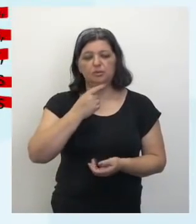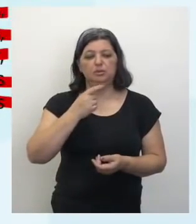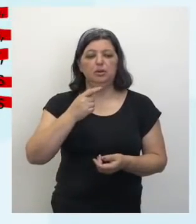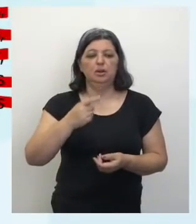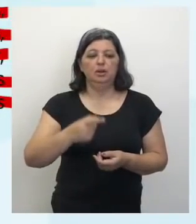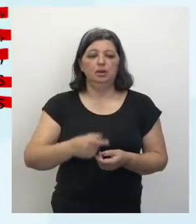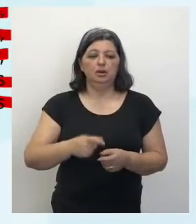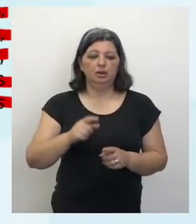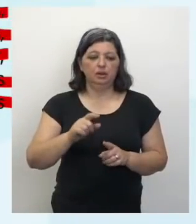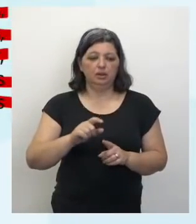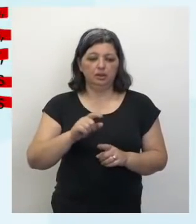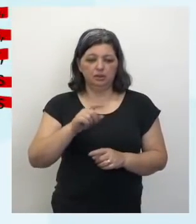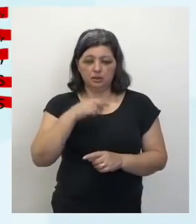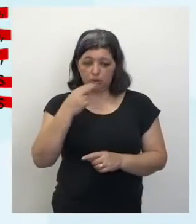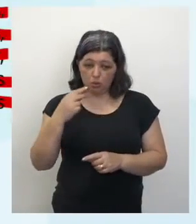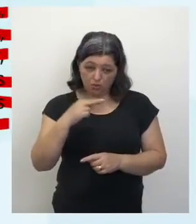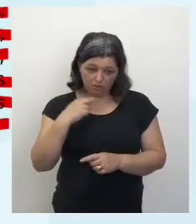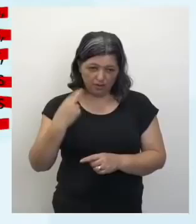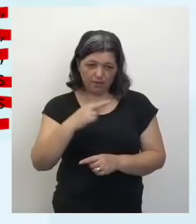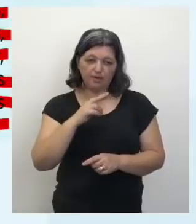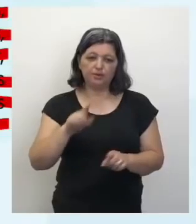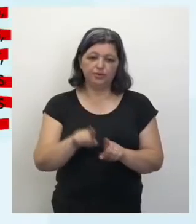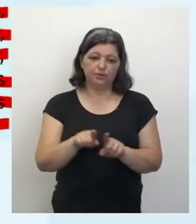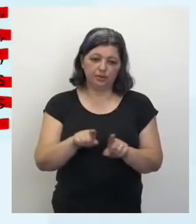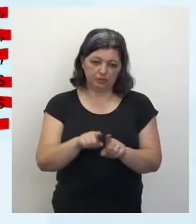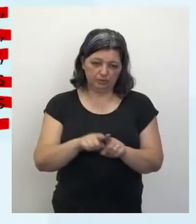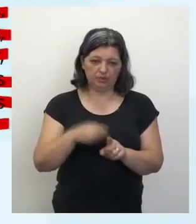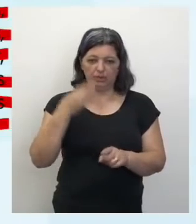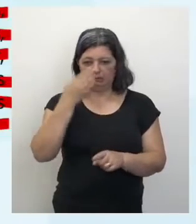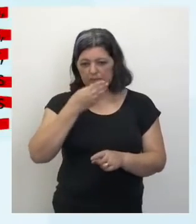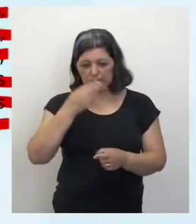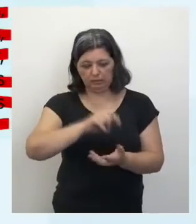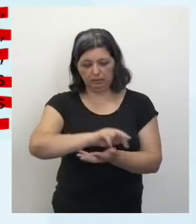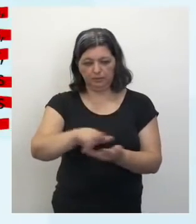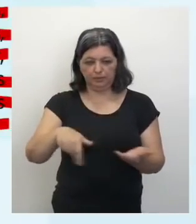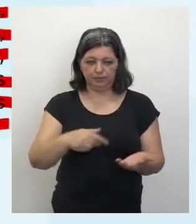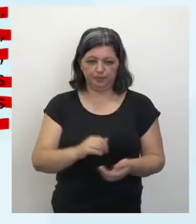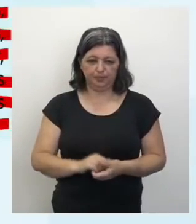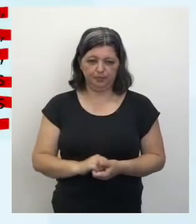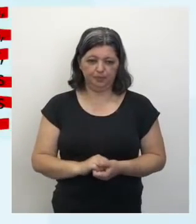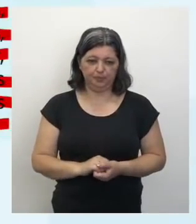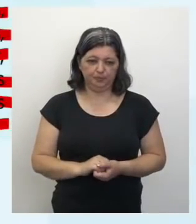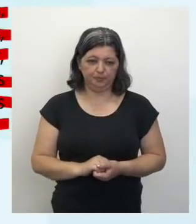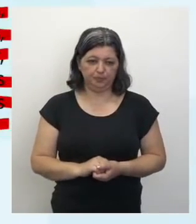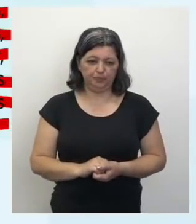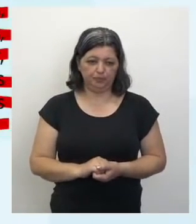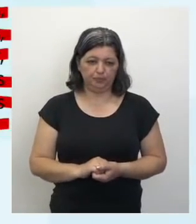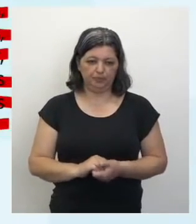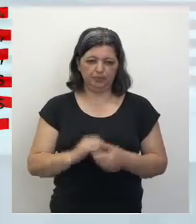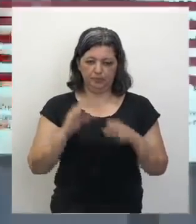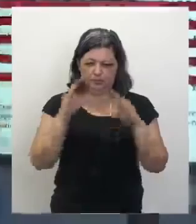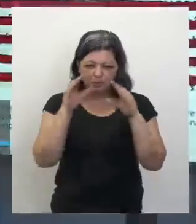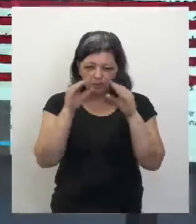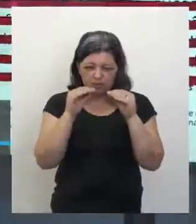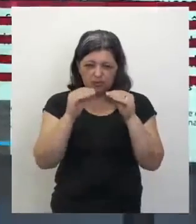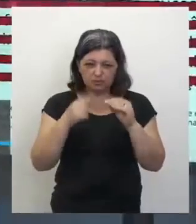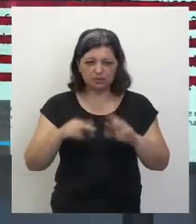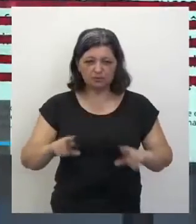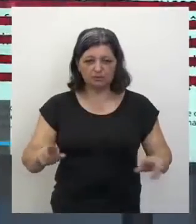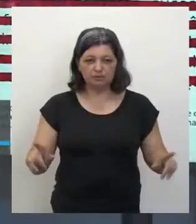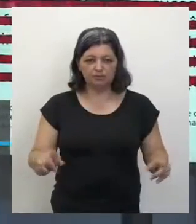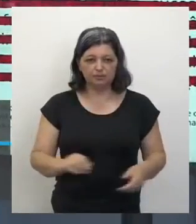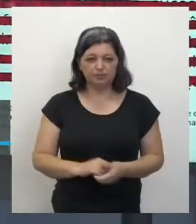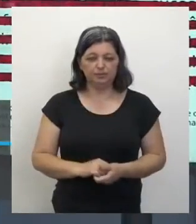sorvete, cereal matinal açucarado, entre outros. Olha, até fiz ficou escuro, mas eu fiz uma diferenciação